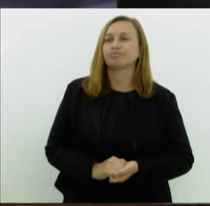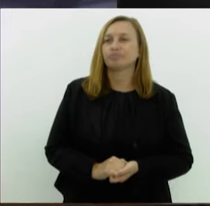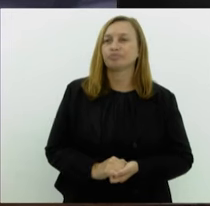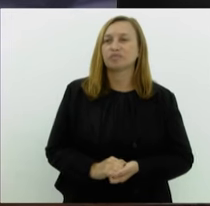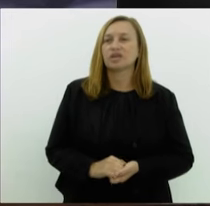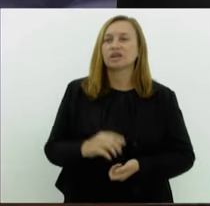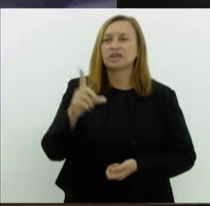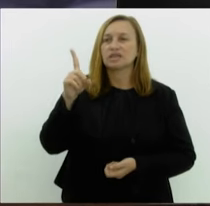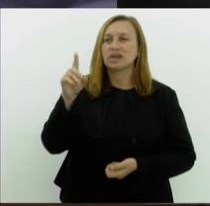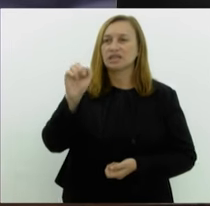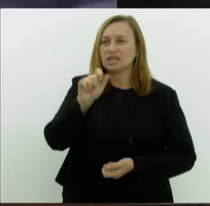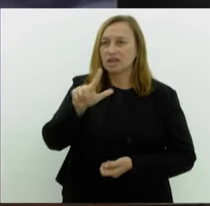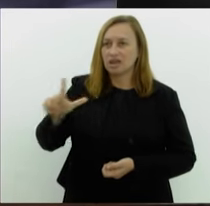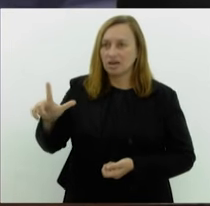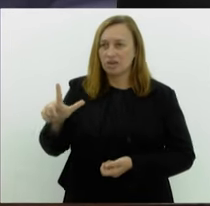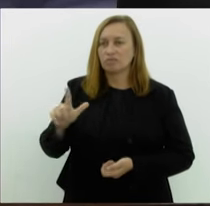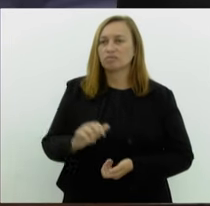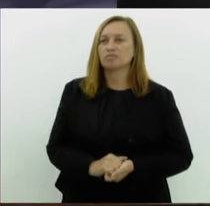Daniel Librelon.